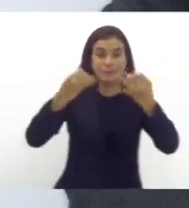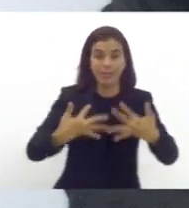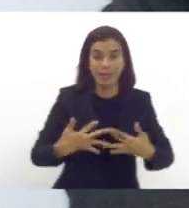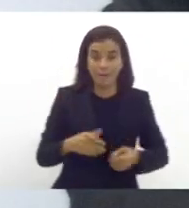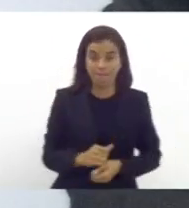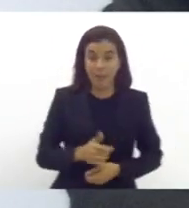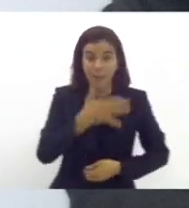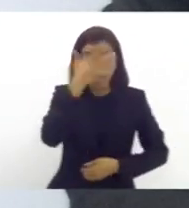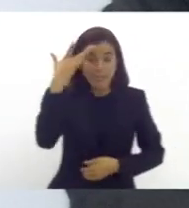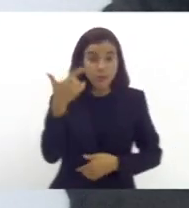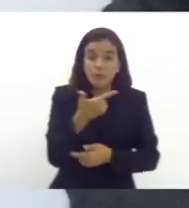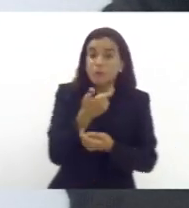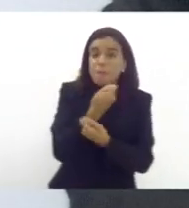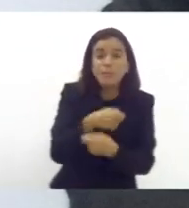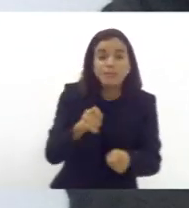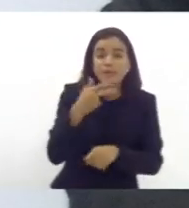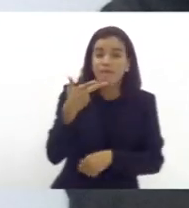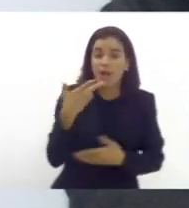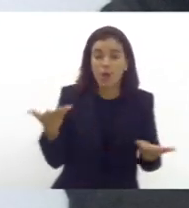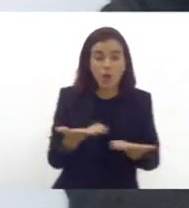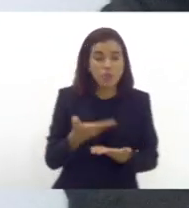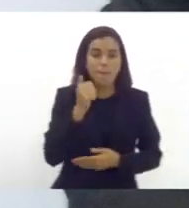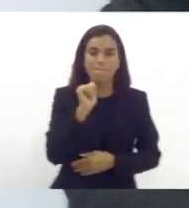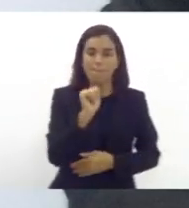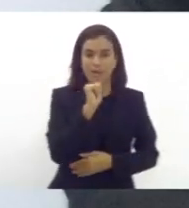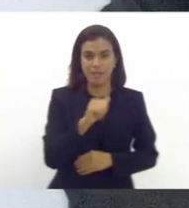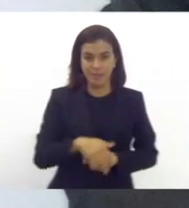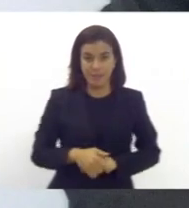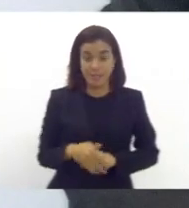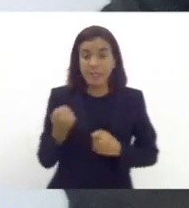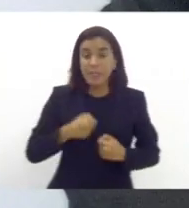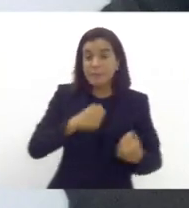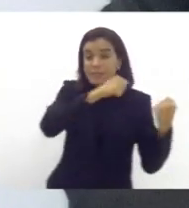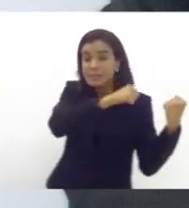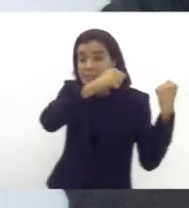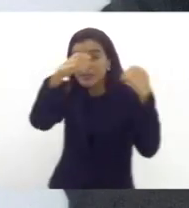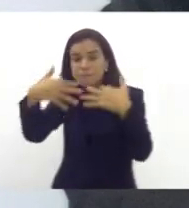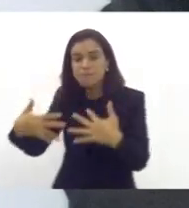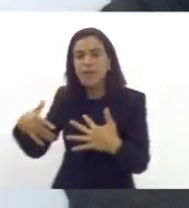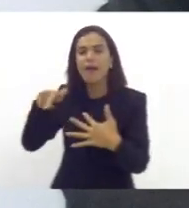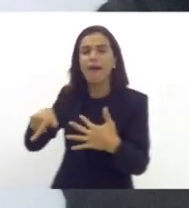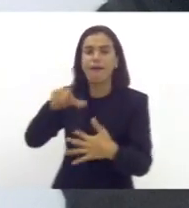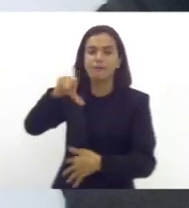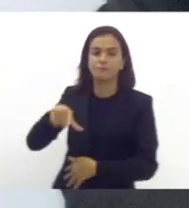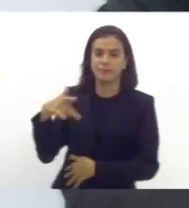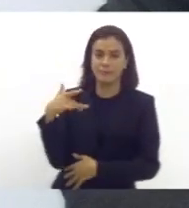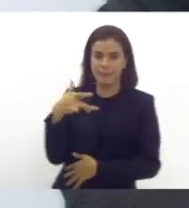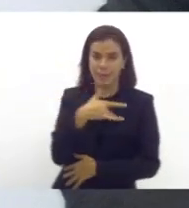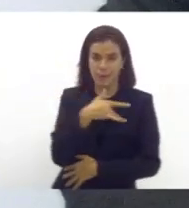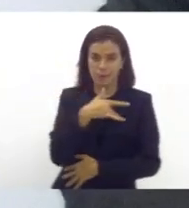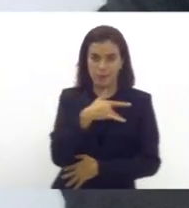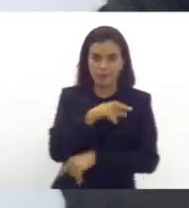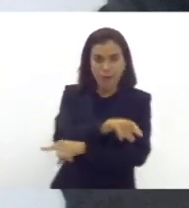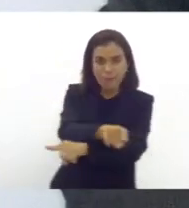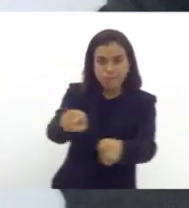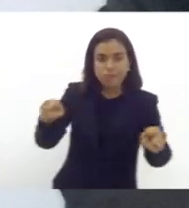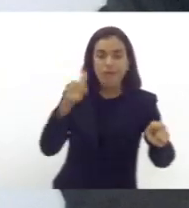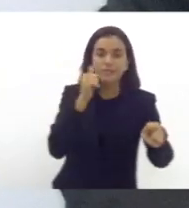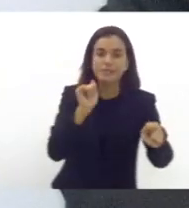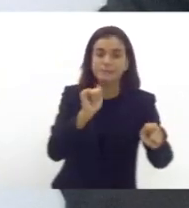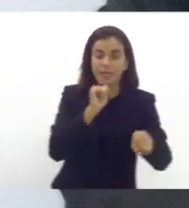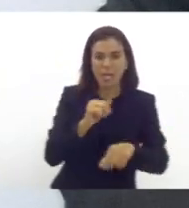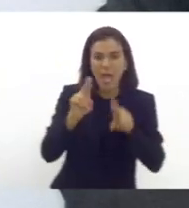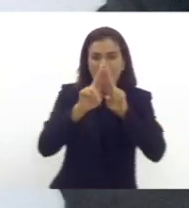menos que falar aqui hoje são as mães quem tem que trazer explicação são os planos pras mães que estão aí não é possível a